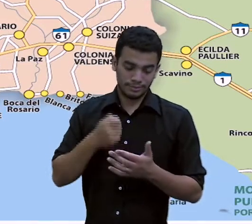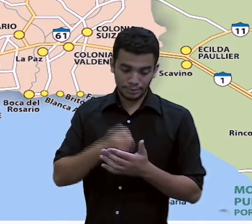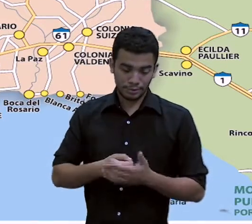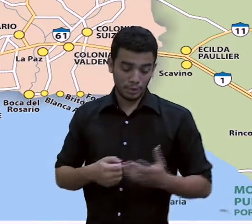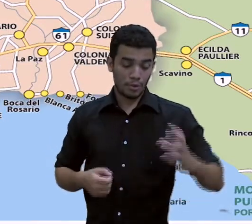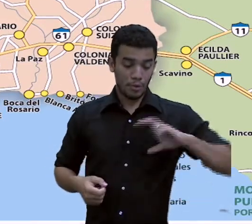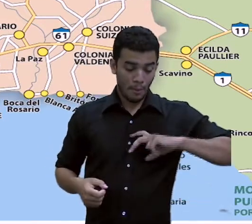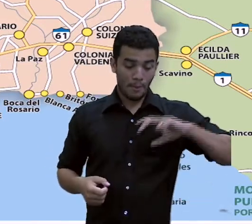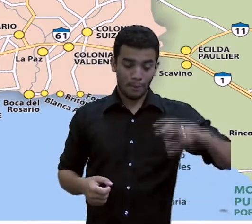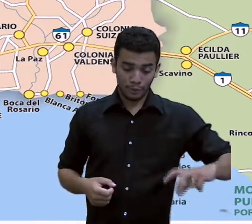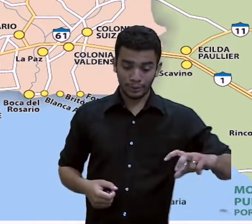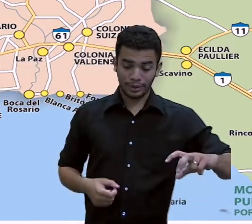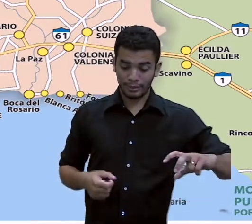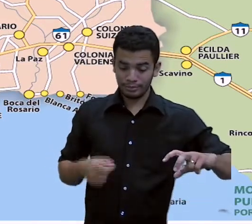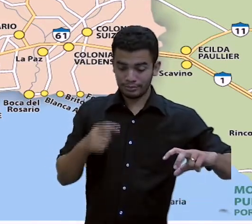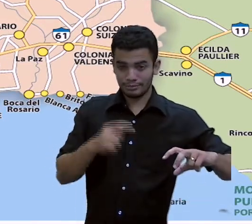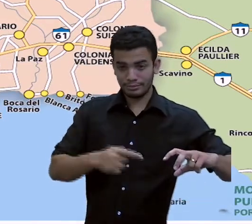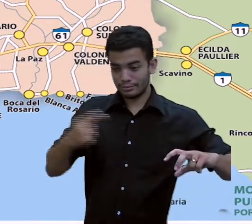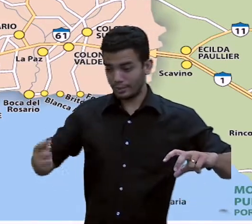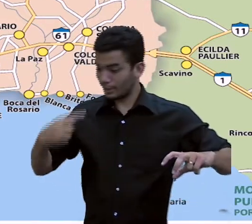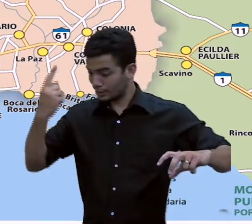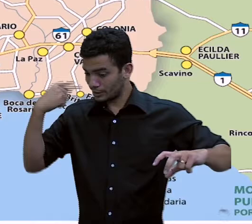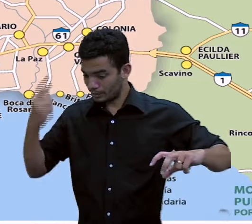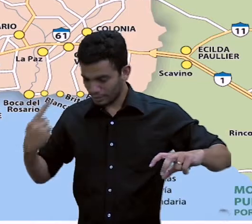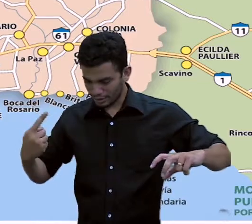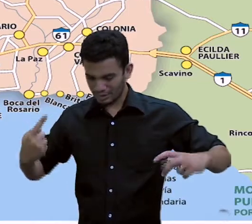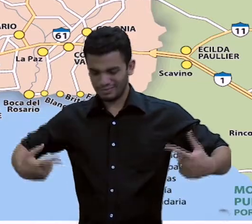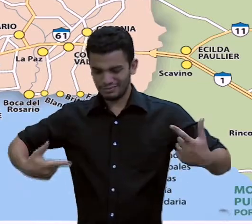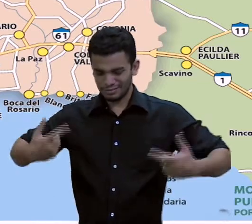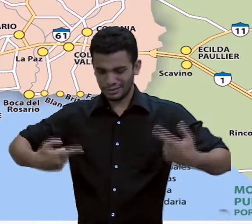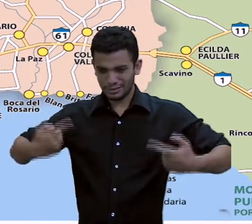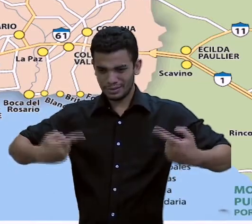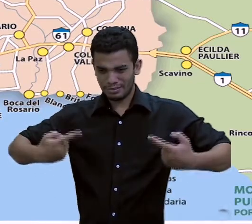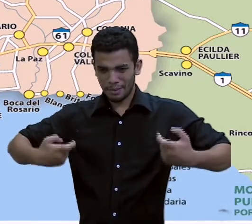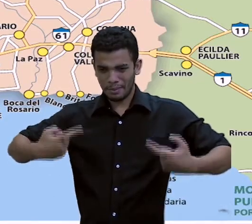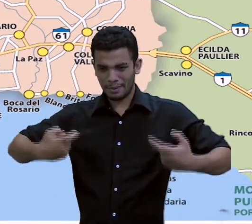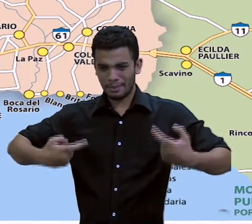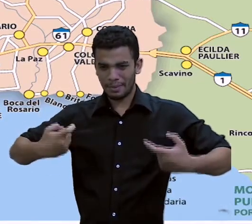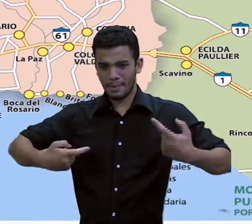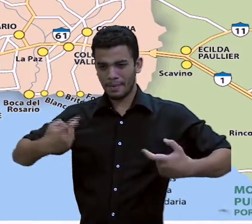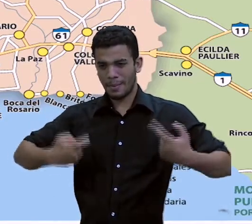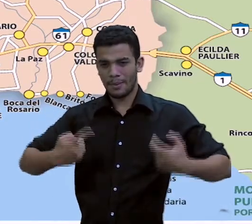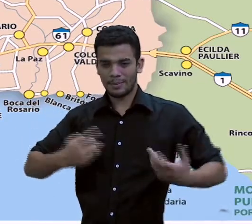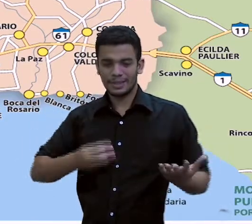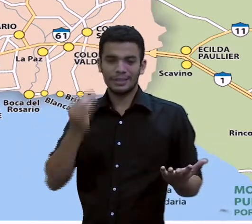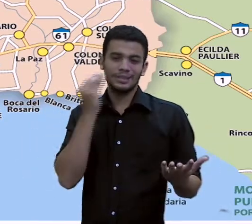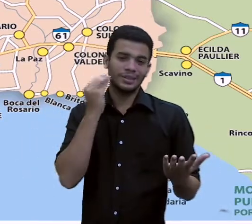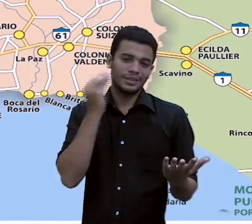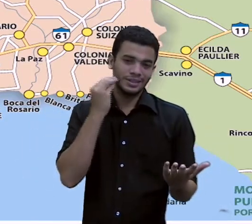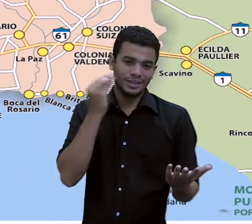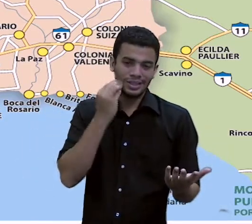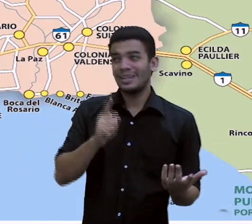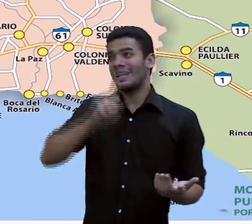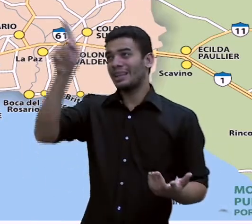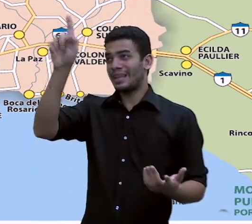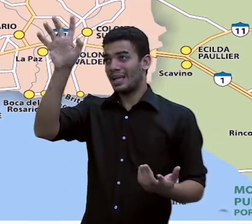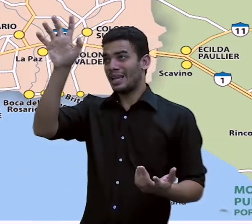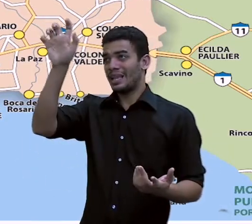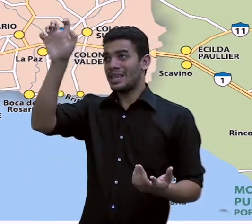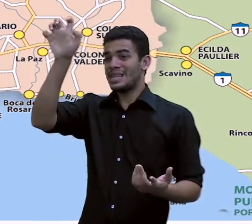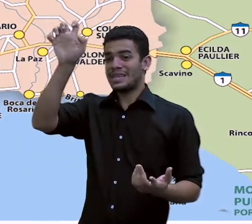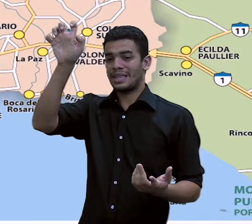lá na Europa, que a batalha veio ocorrer aqui, as disputas, de fato, né, guerras e